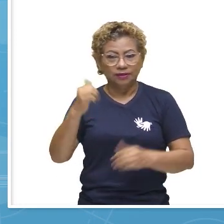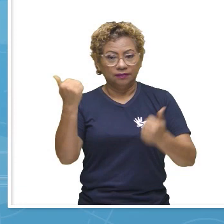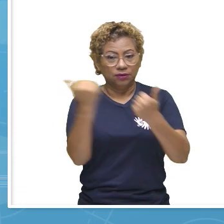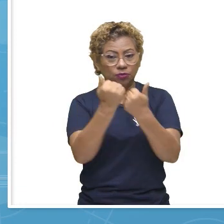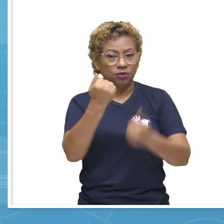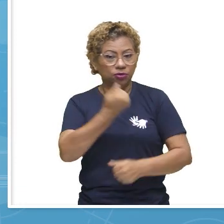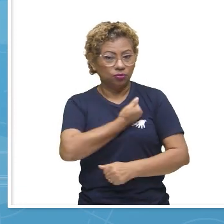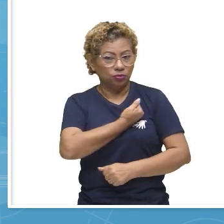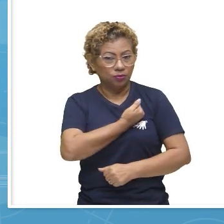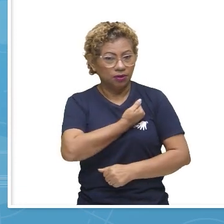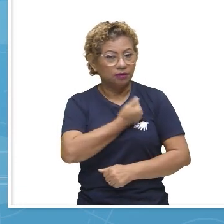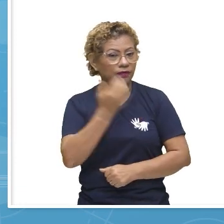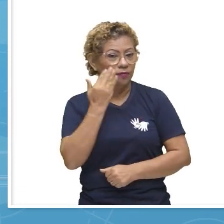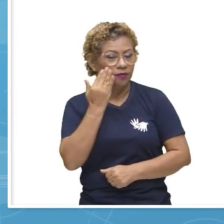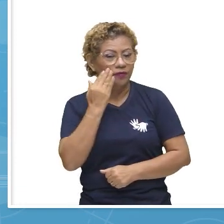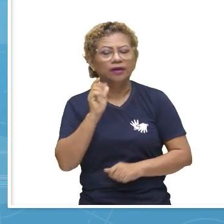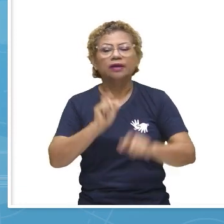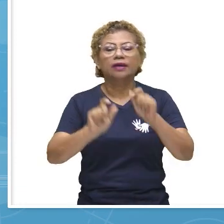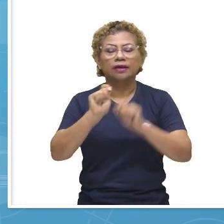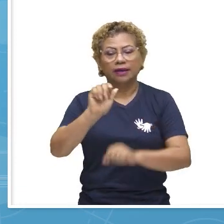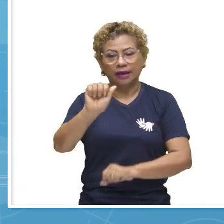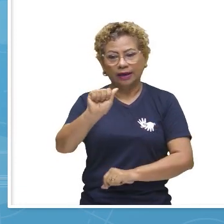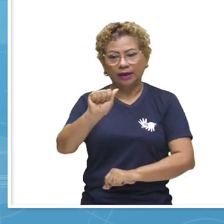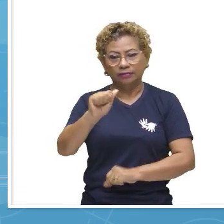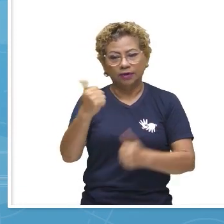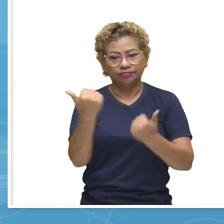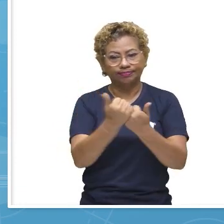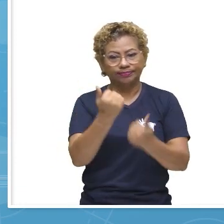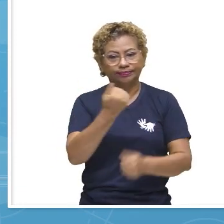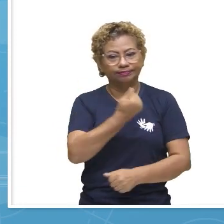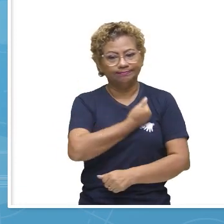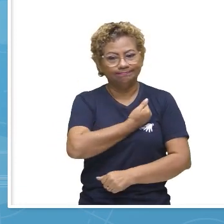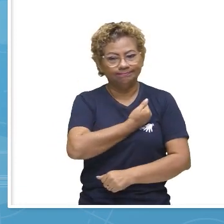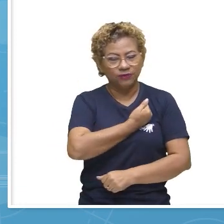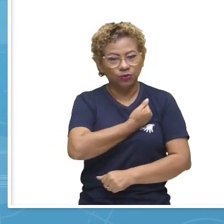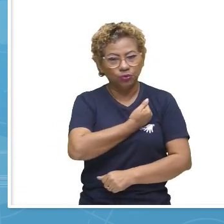né? Olha na nossa equação.